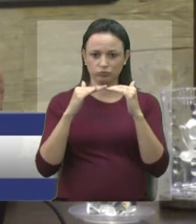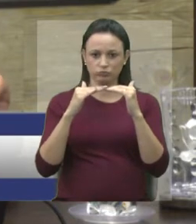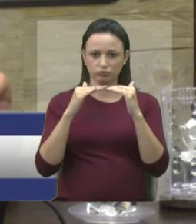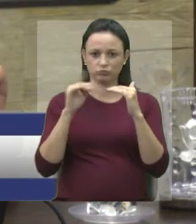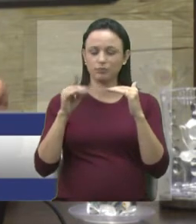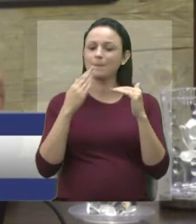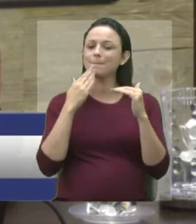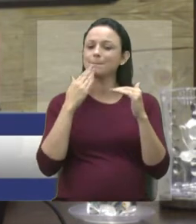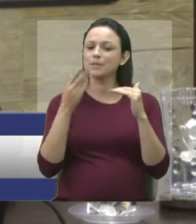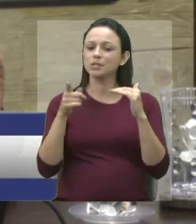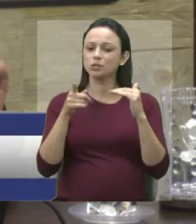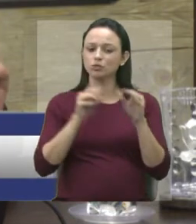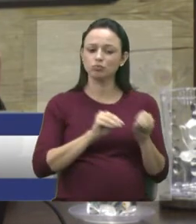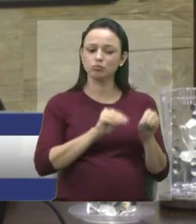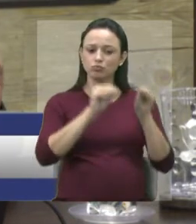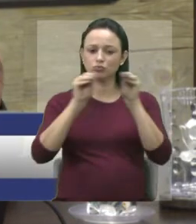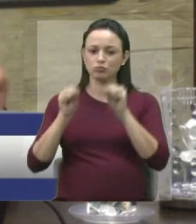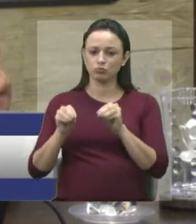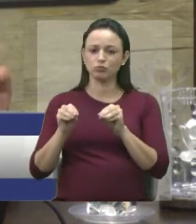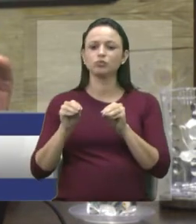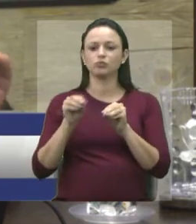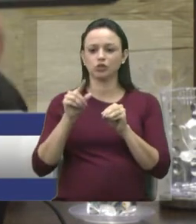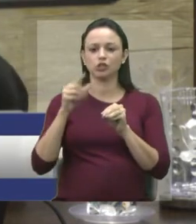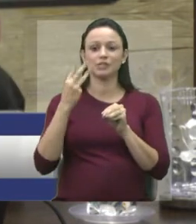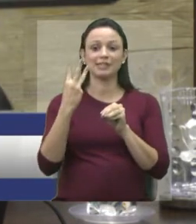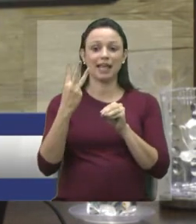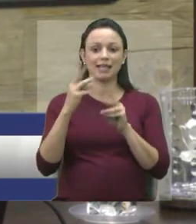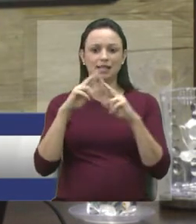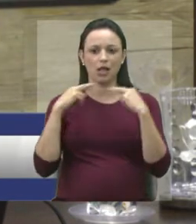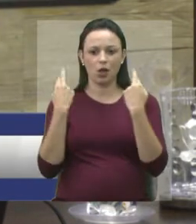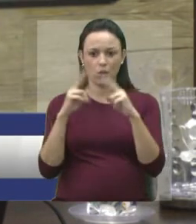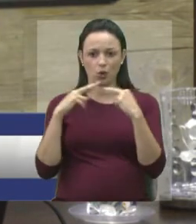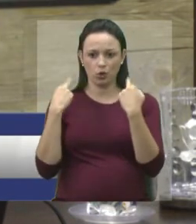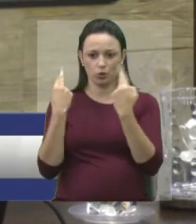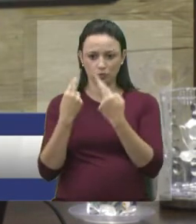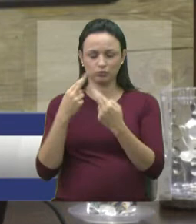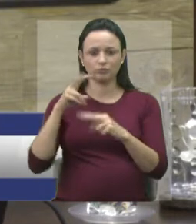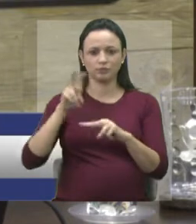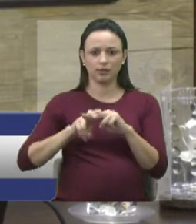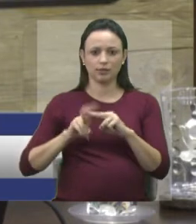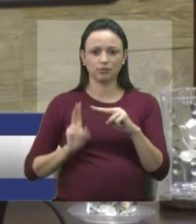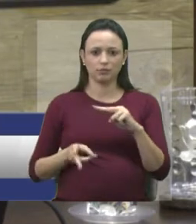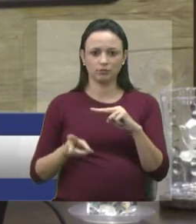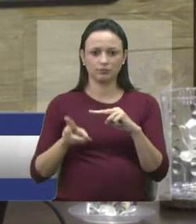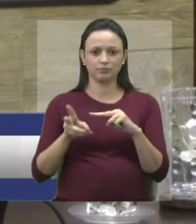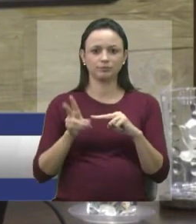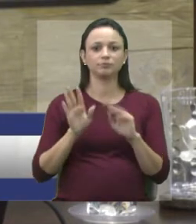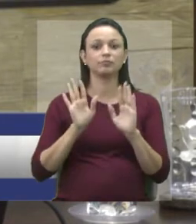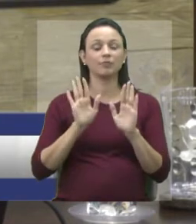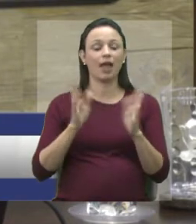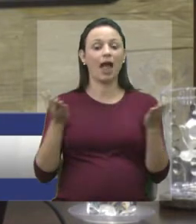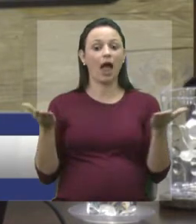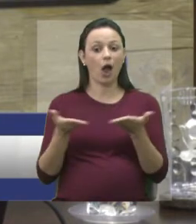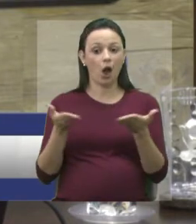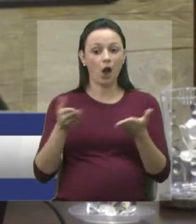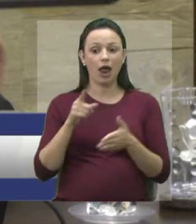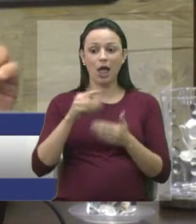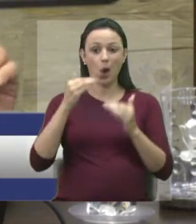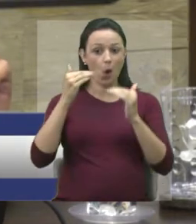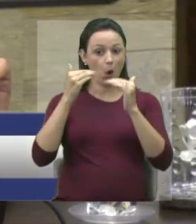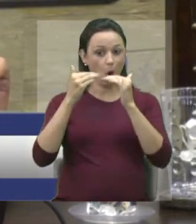o adiamento por 3 sessões, permaneçam sentados. Aqueles que forem